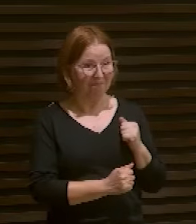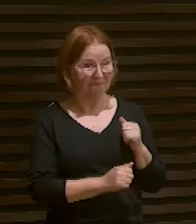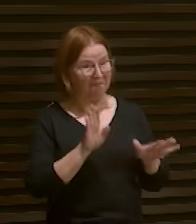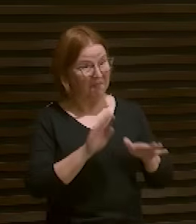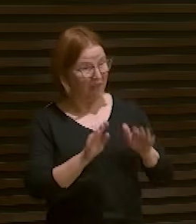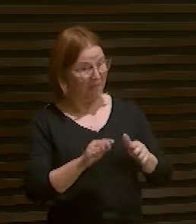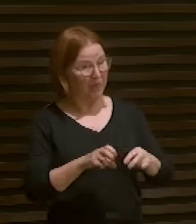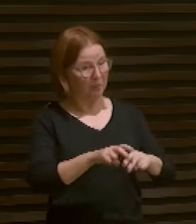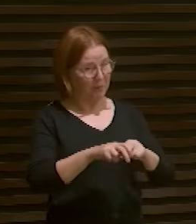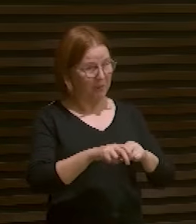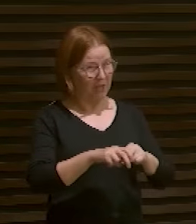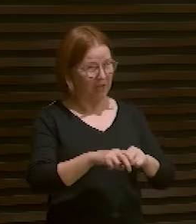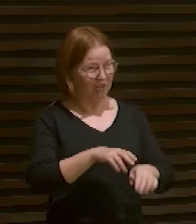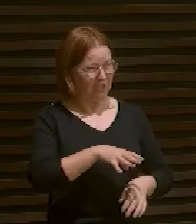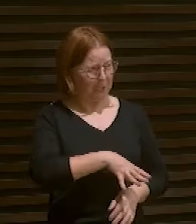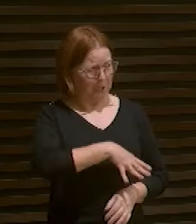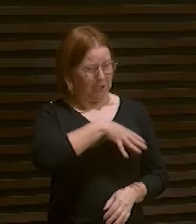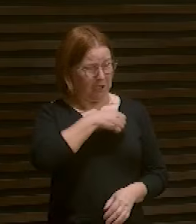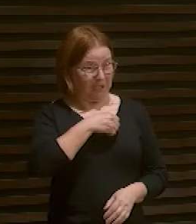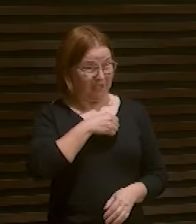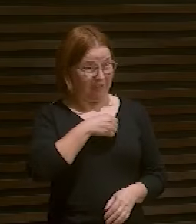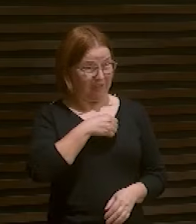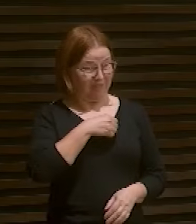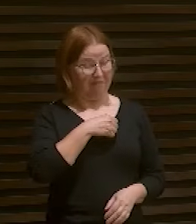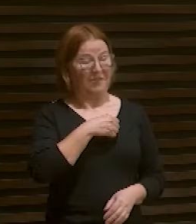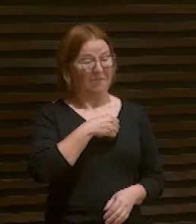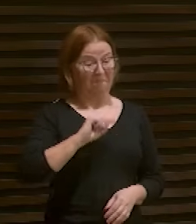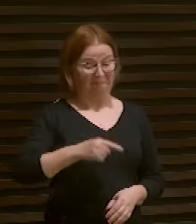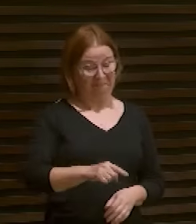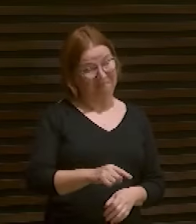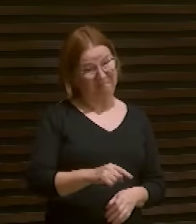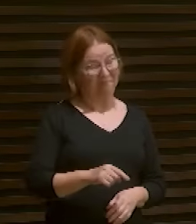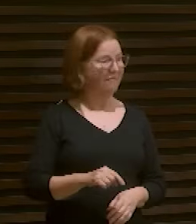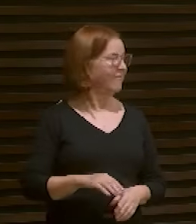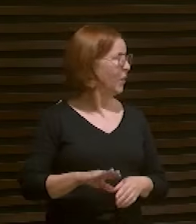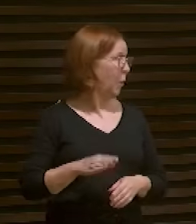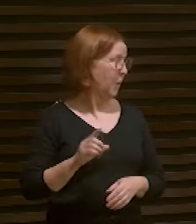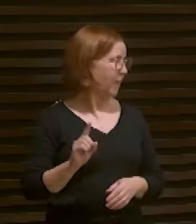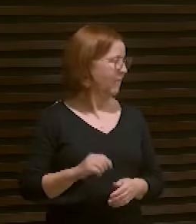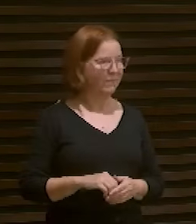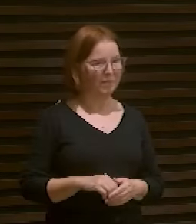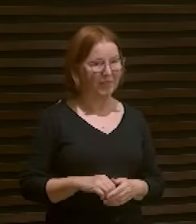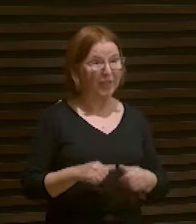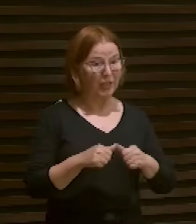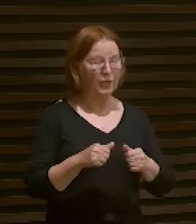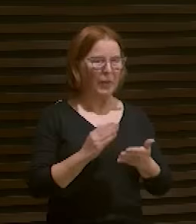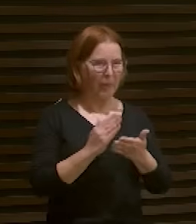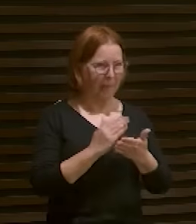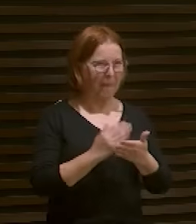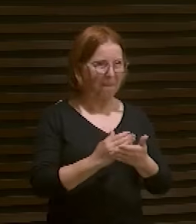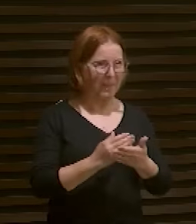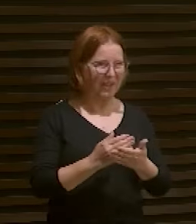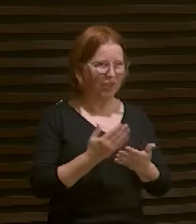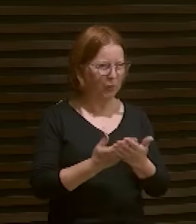desencadeados pela raiva em todos os graus. Isso aqui é parte do boletim que nós já estudamos aqui há uns anos